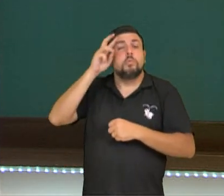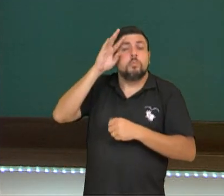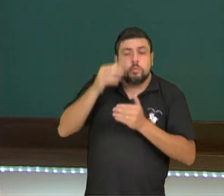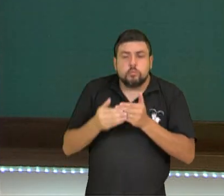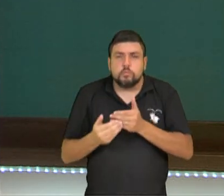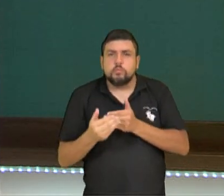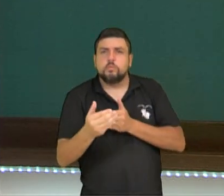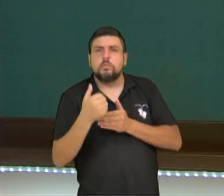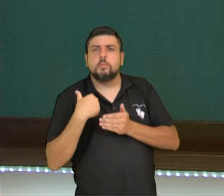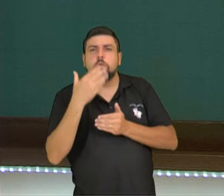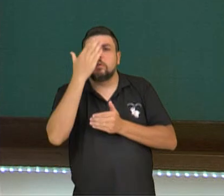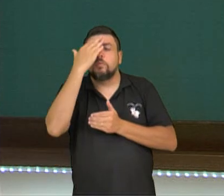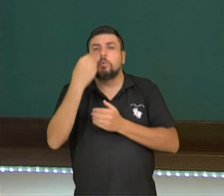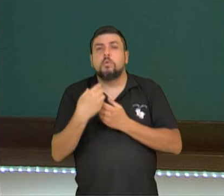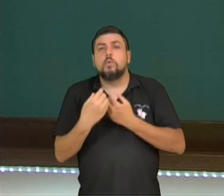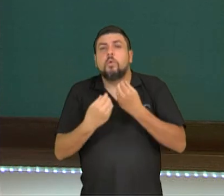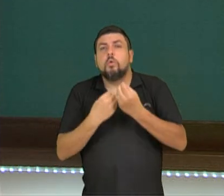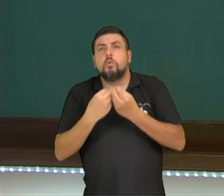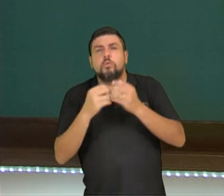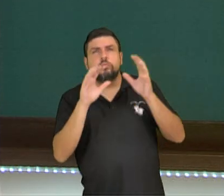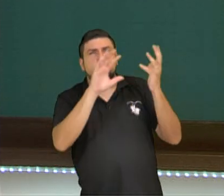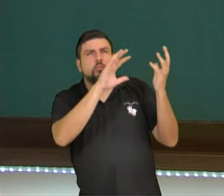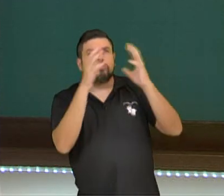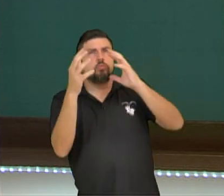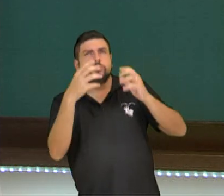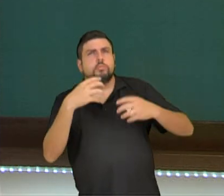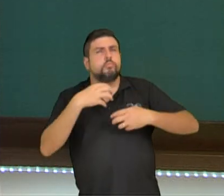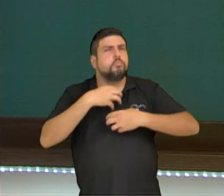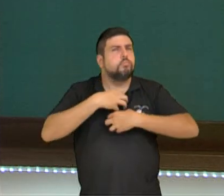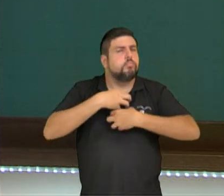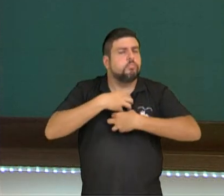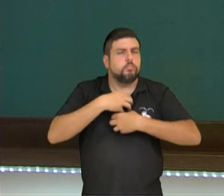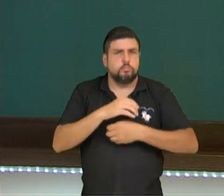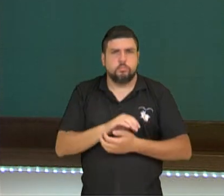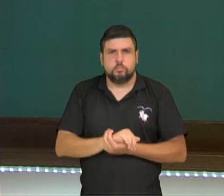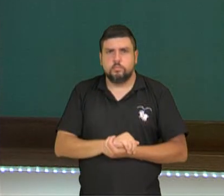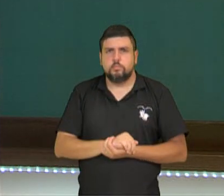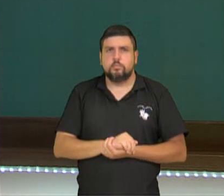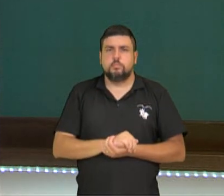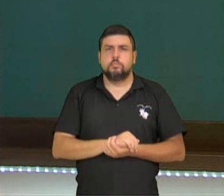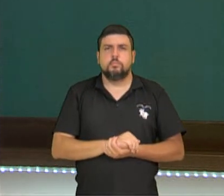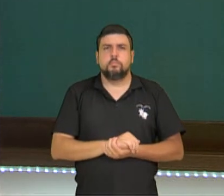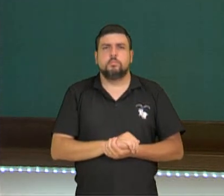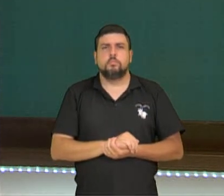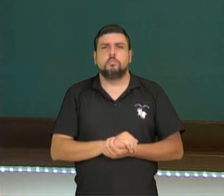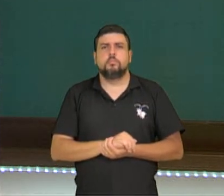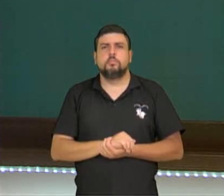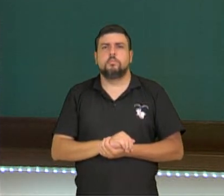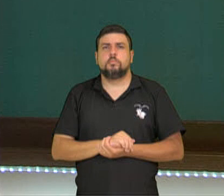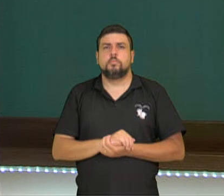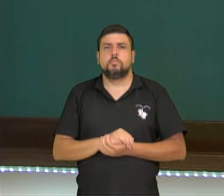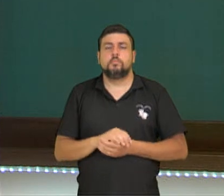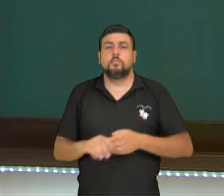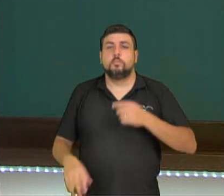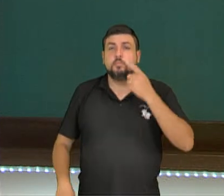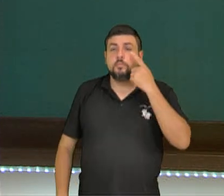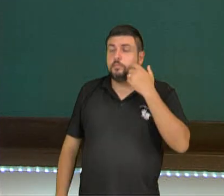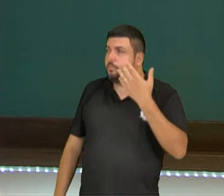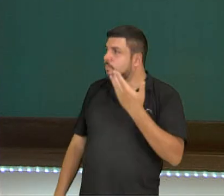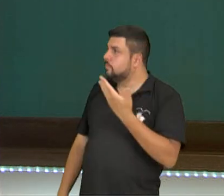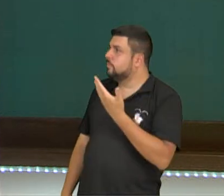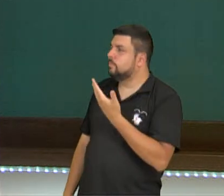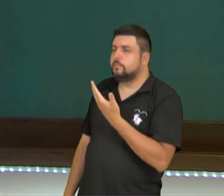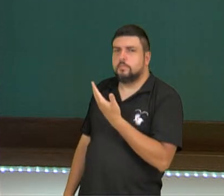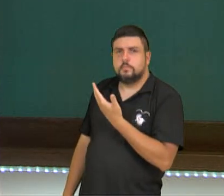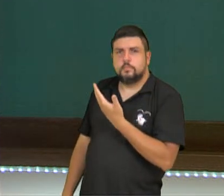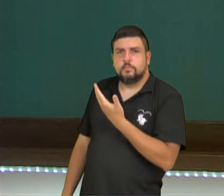esse comportamento momentâneo da atmosfera, certo? Então é importante nesse sentido. E aí, de onde vêm